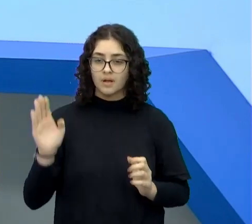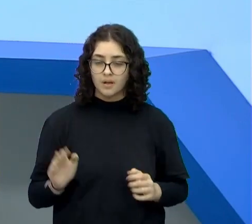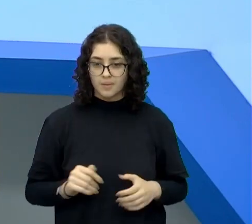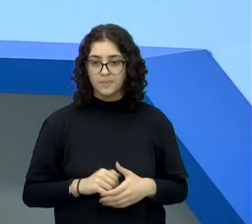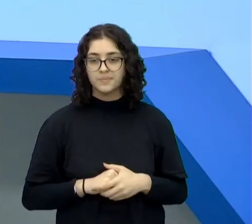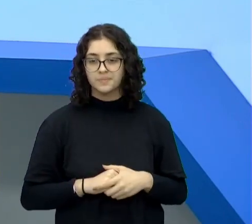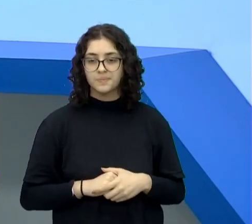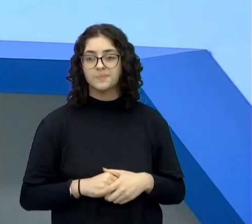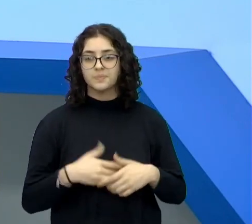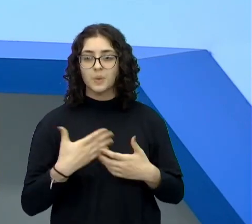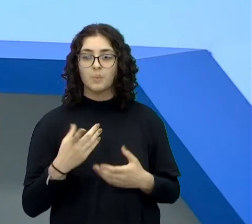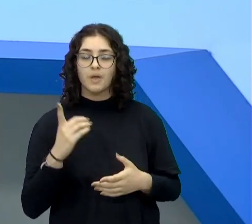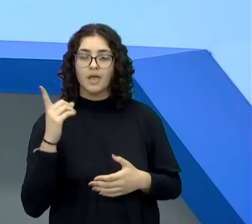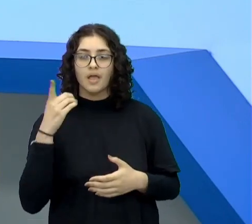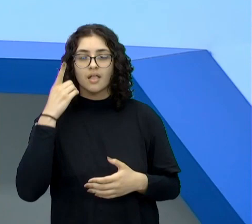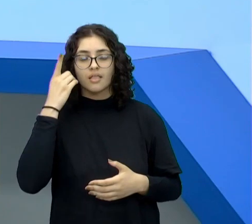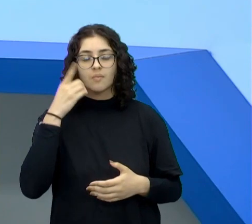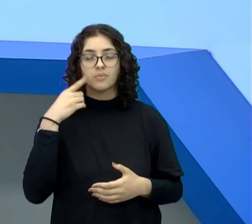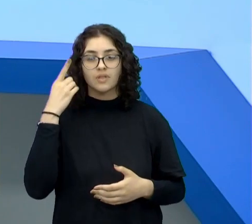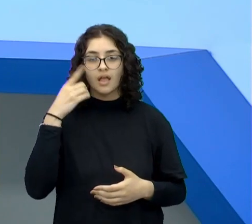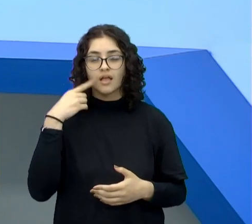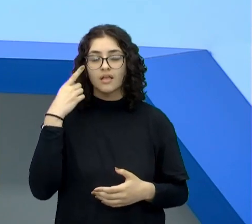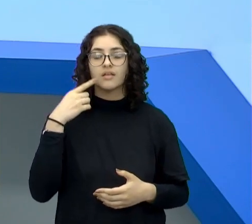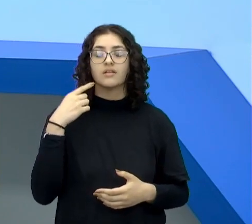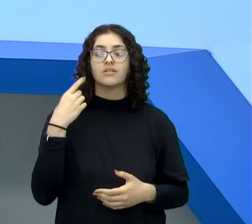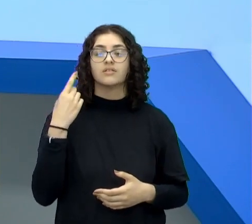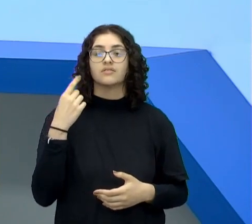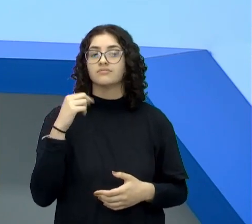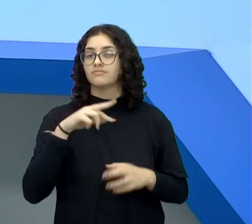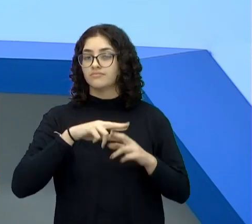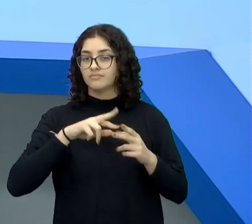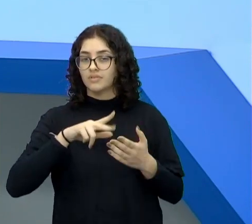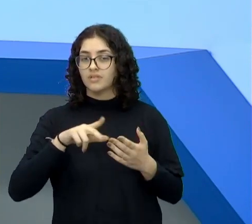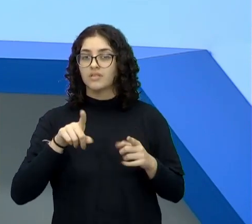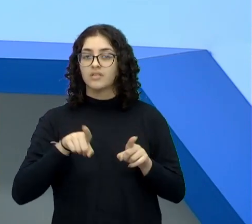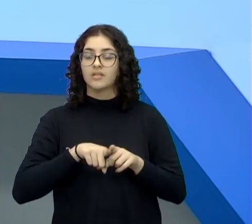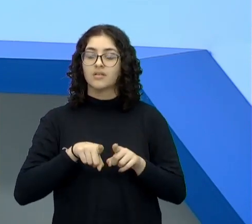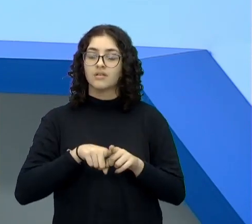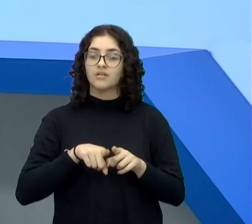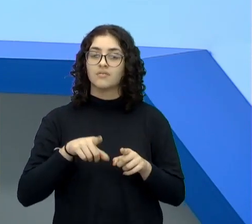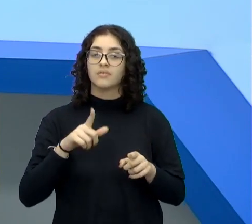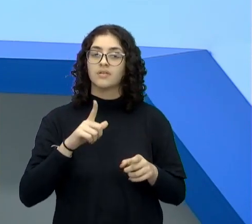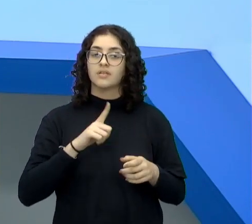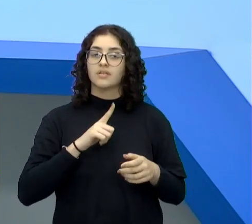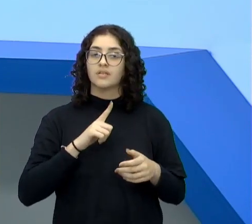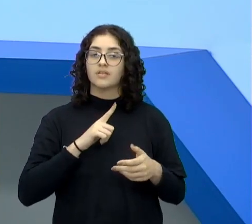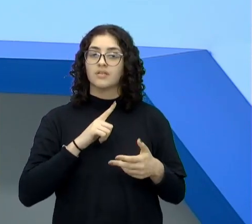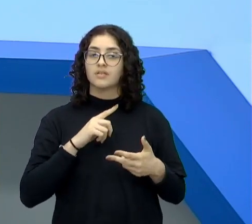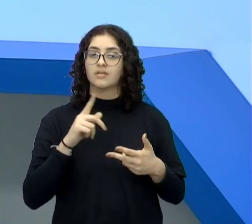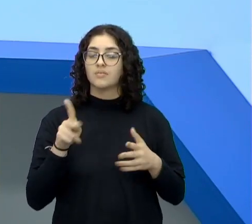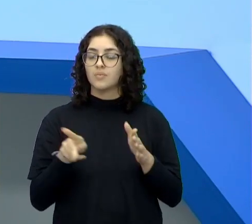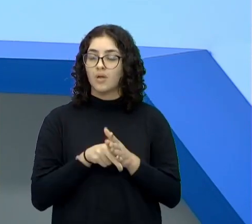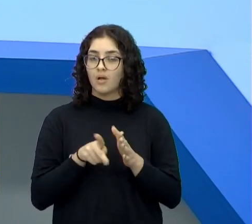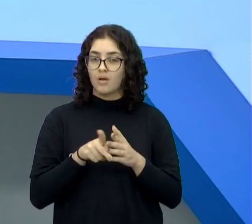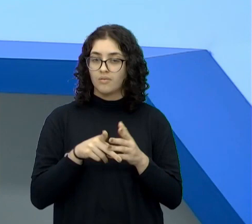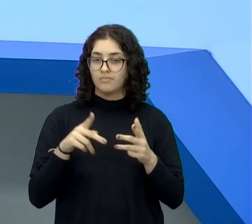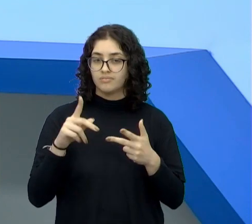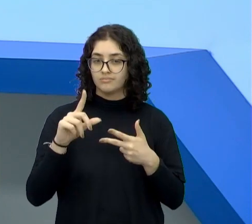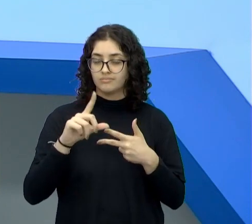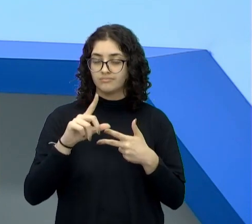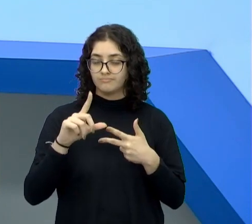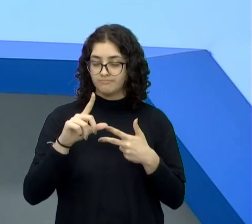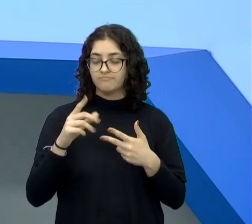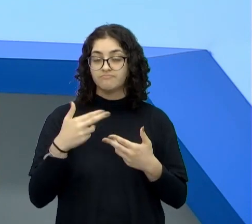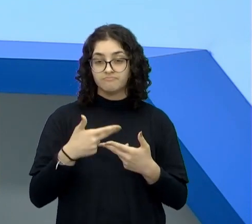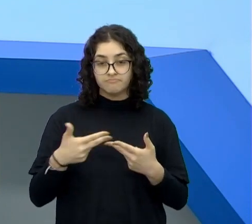são os deputados, senadores, olhar também o Poder Executivo, prefeitos, né, governadores.